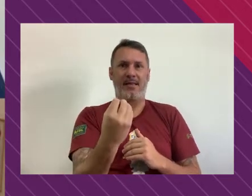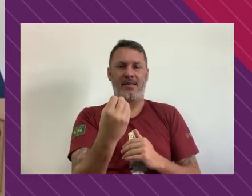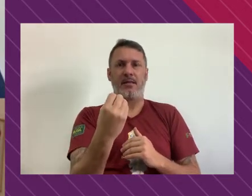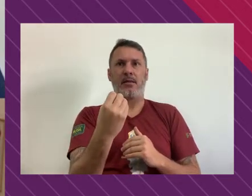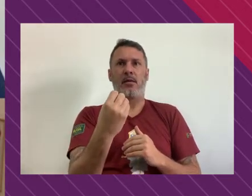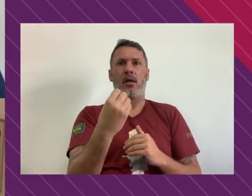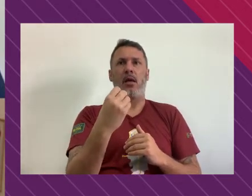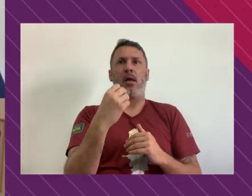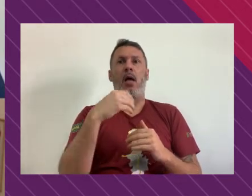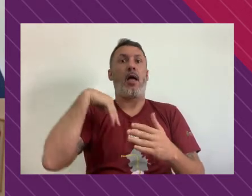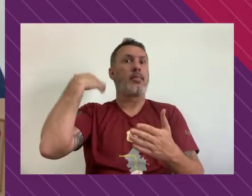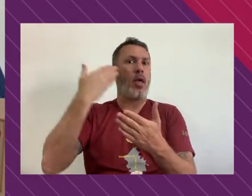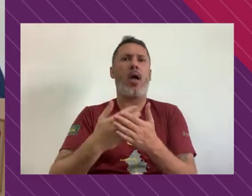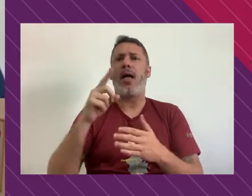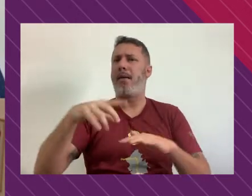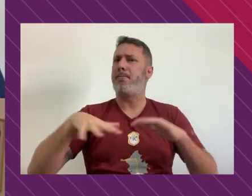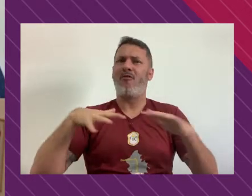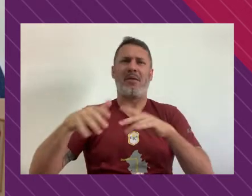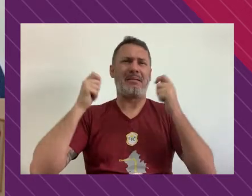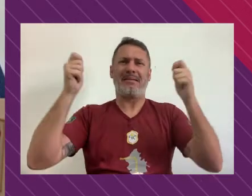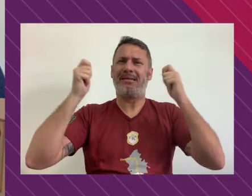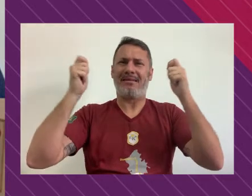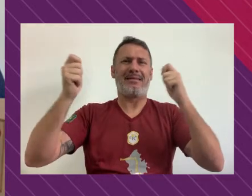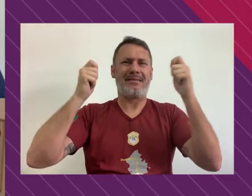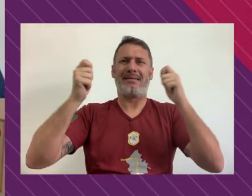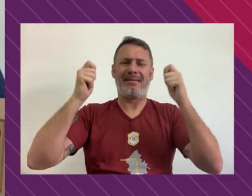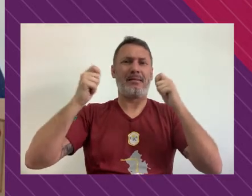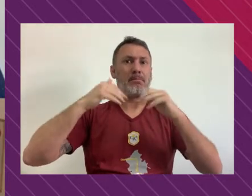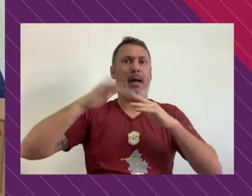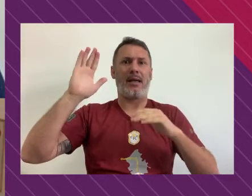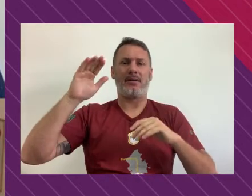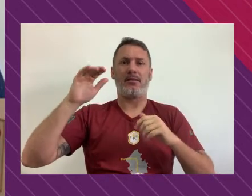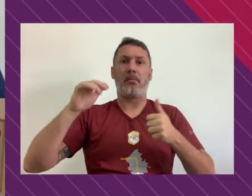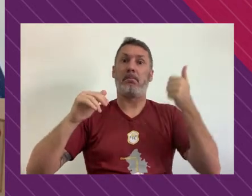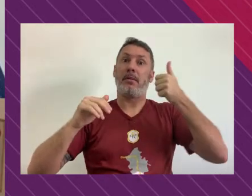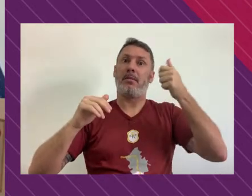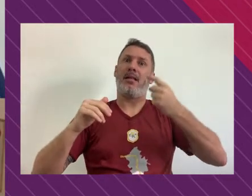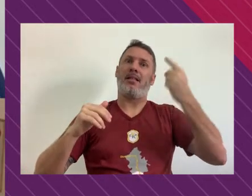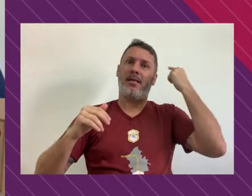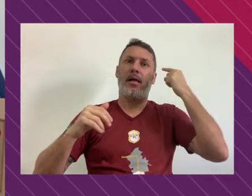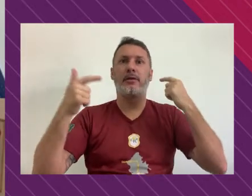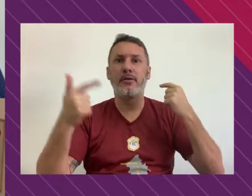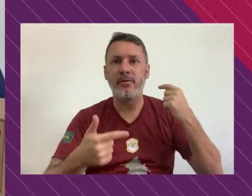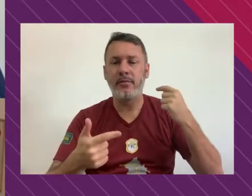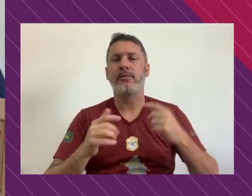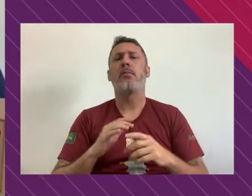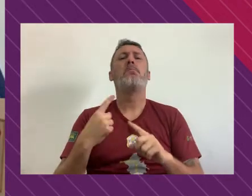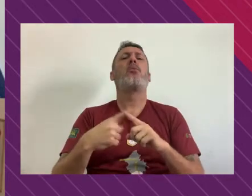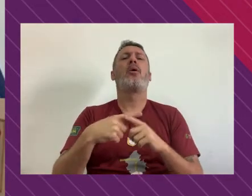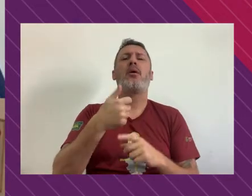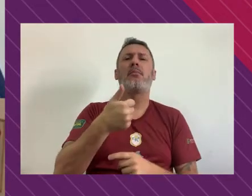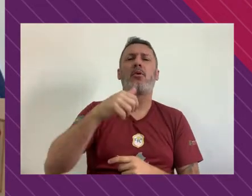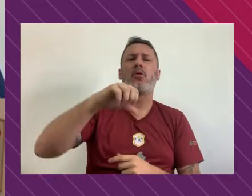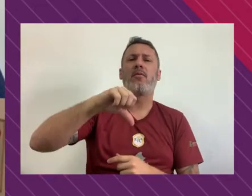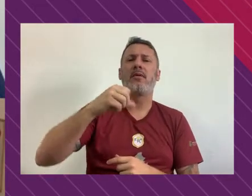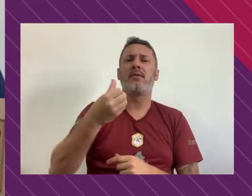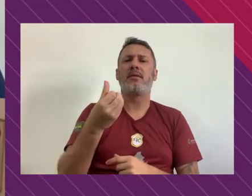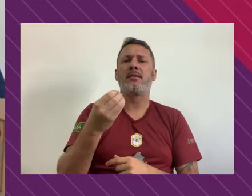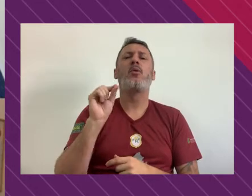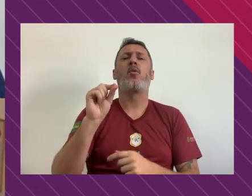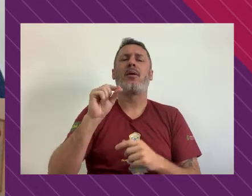60 foram um período de grandes manifestações raciais, foi um período em que o feminismo